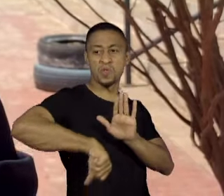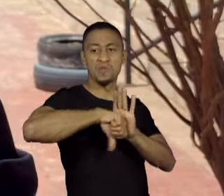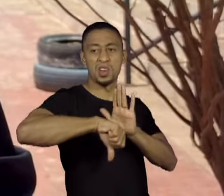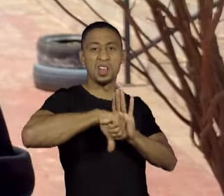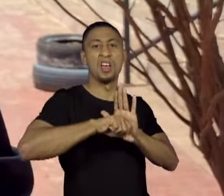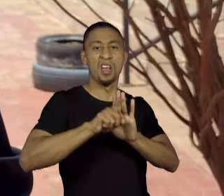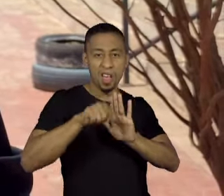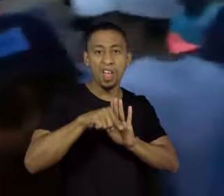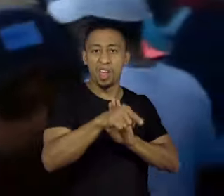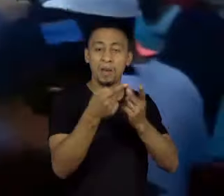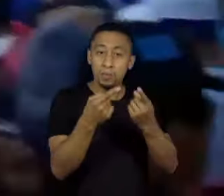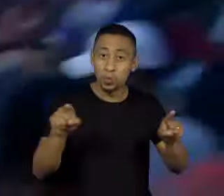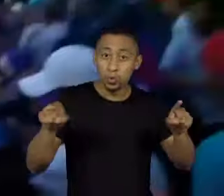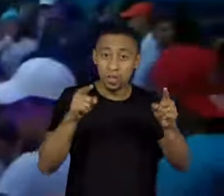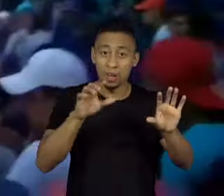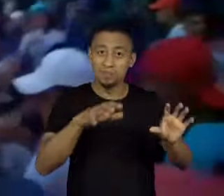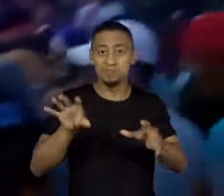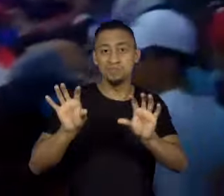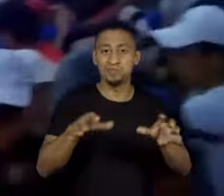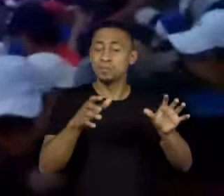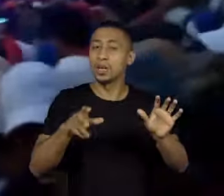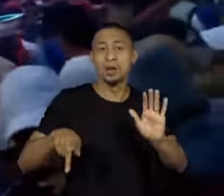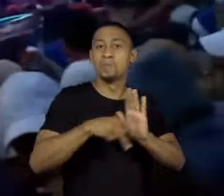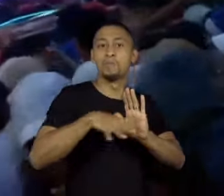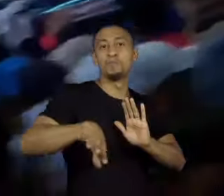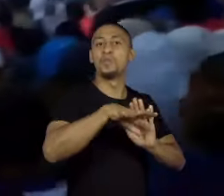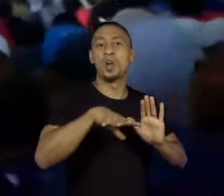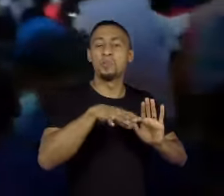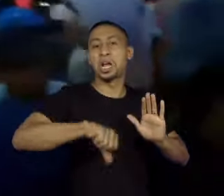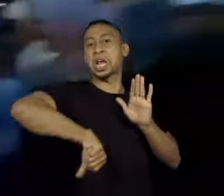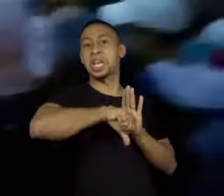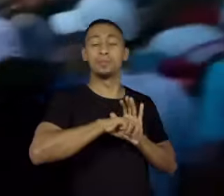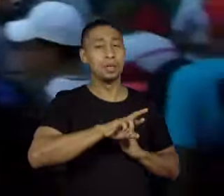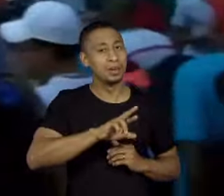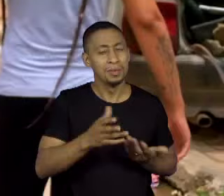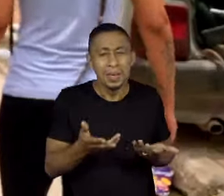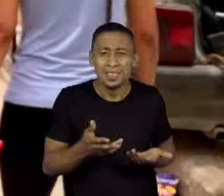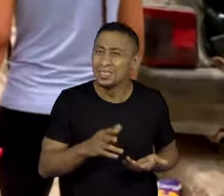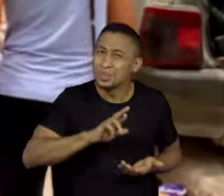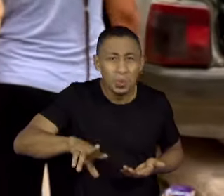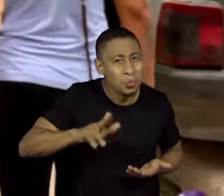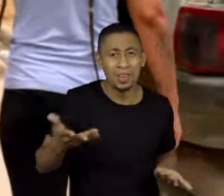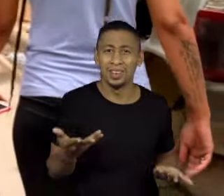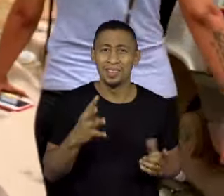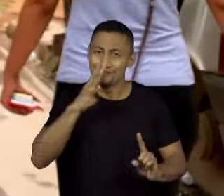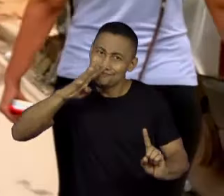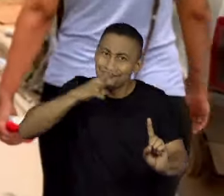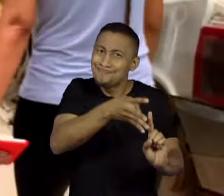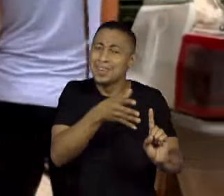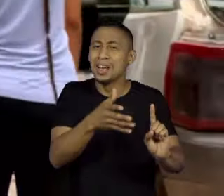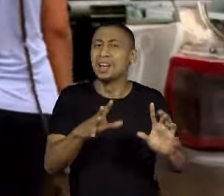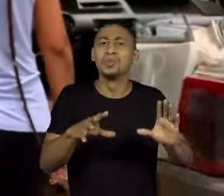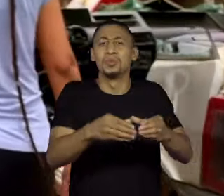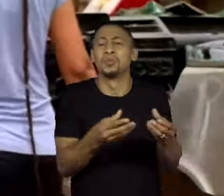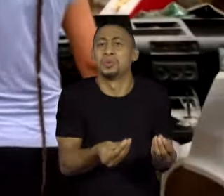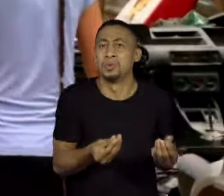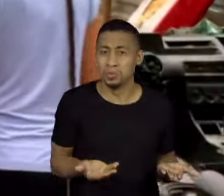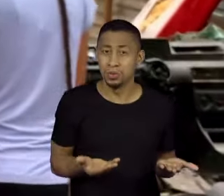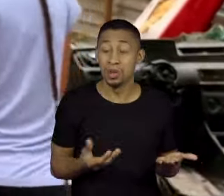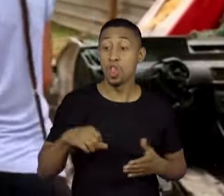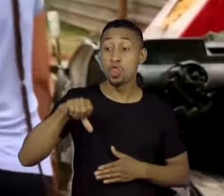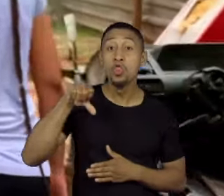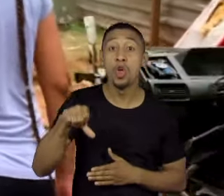nesse ponto, ele é criminalizado, mas é da periferia que o funk vem. E é horrível ter que lutar pela memória daqueles 9 jovens que se